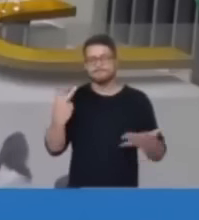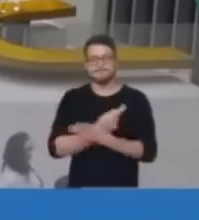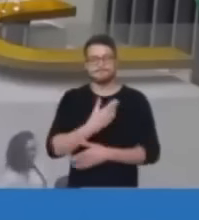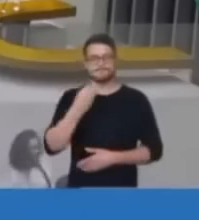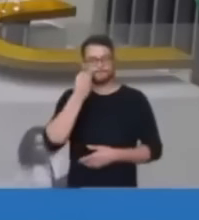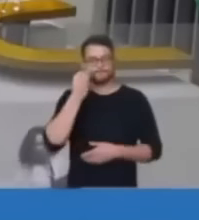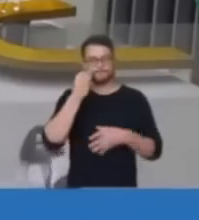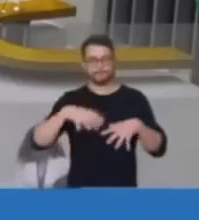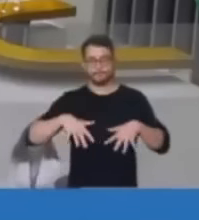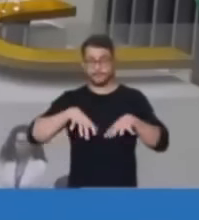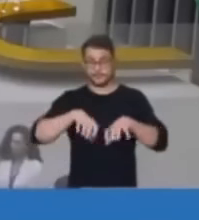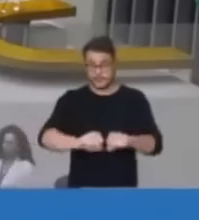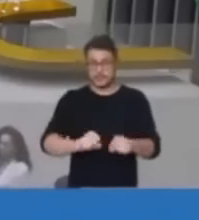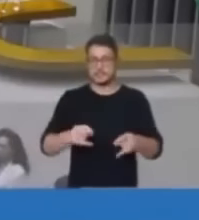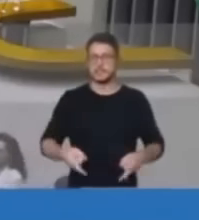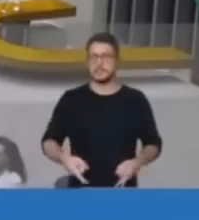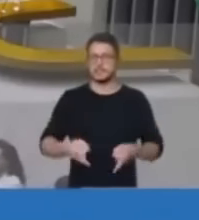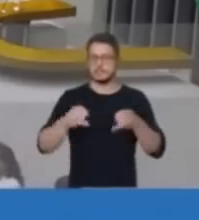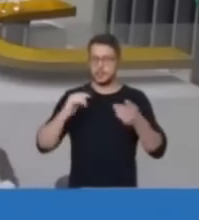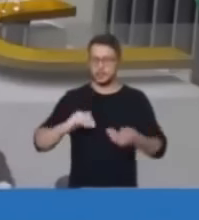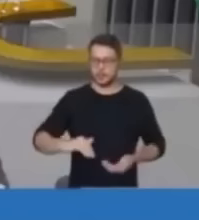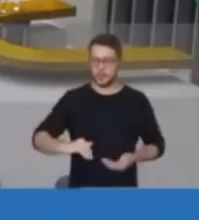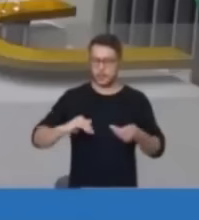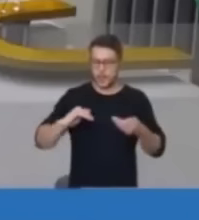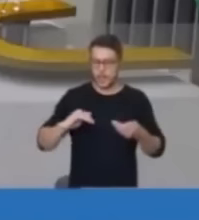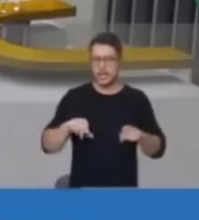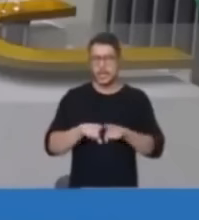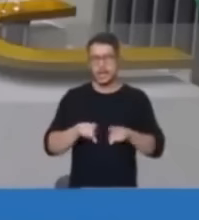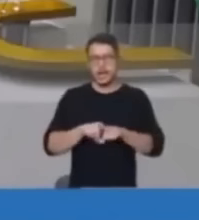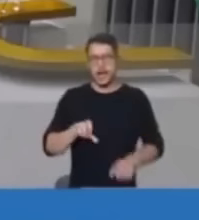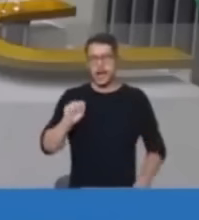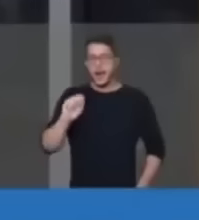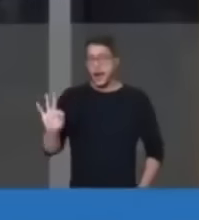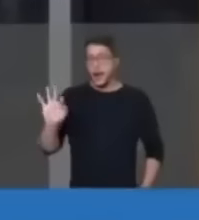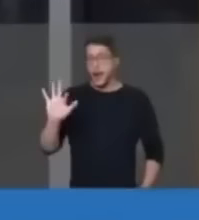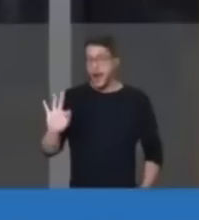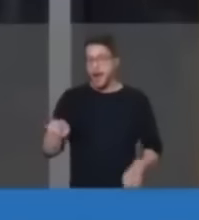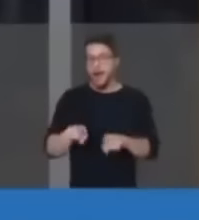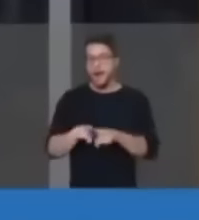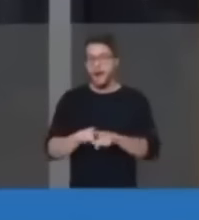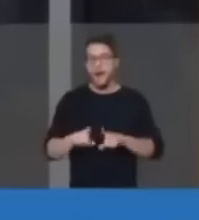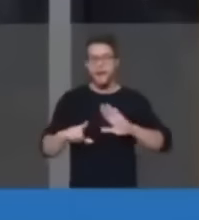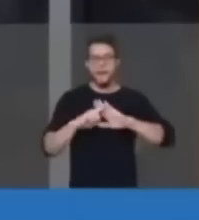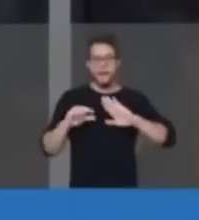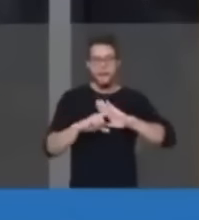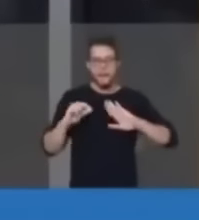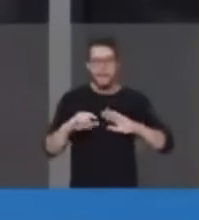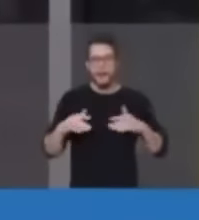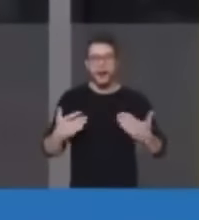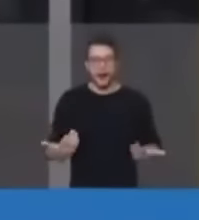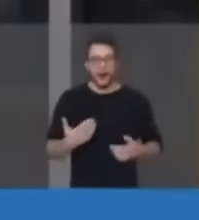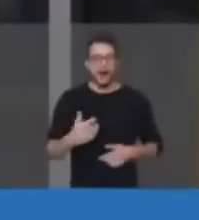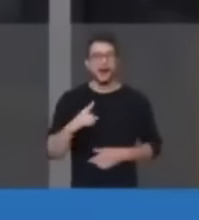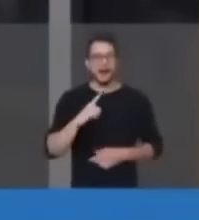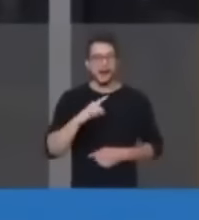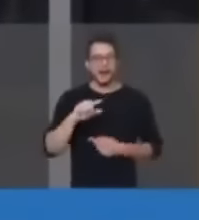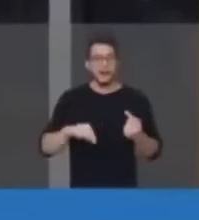do congresso nacional do Supremo Tribunal Federal e do Palácio do Planalto evidentemente tinham um